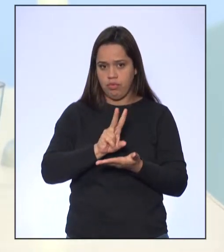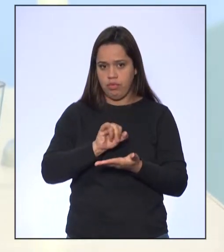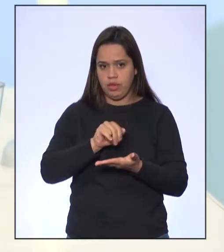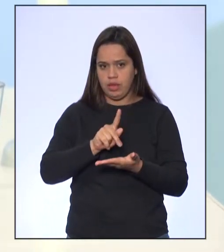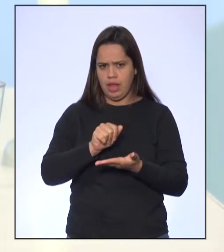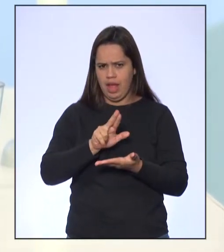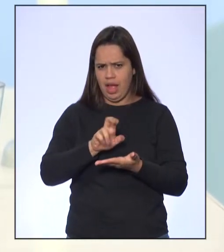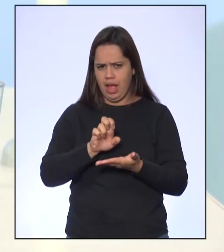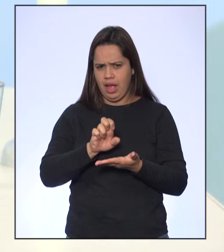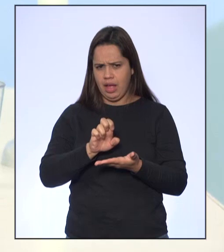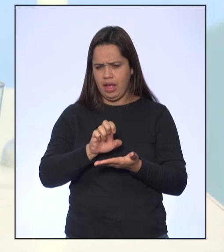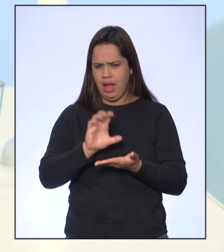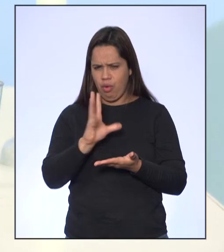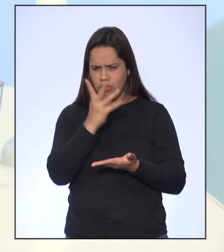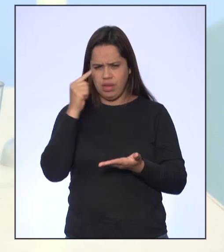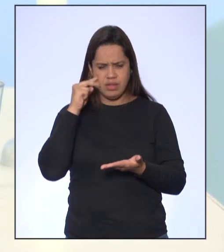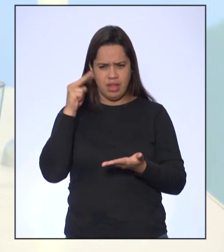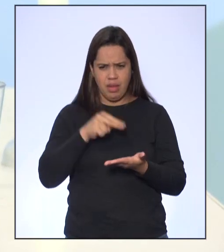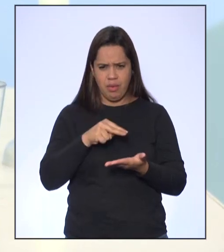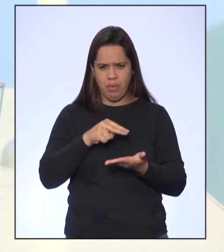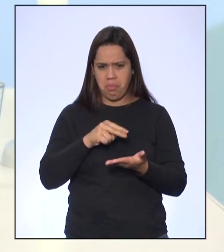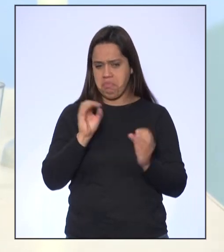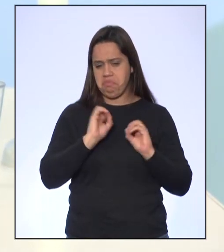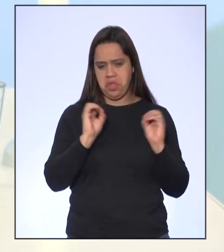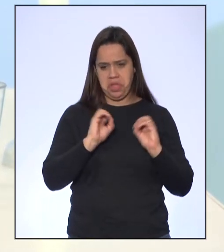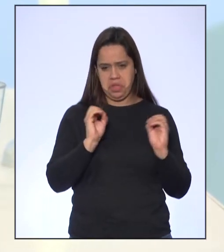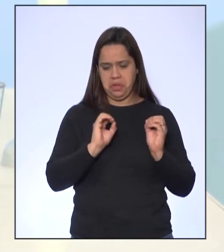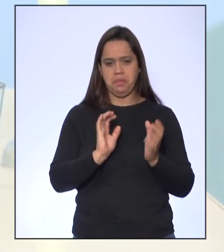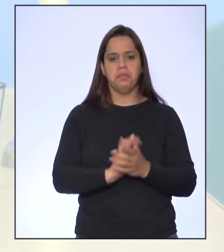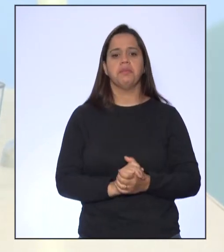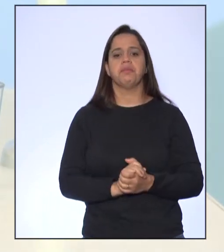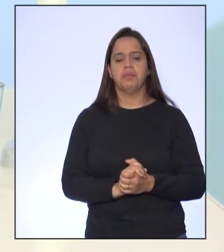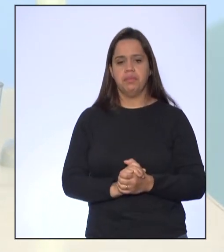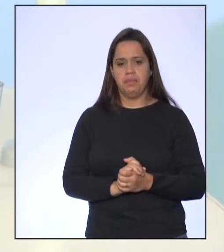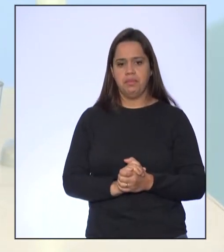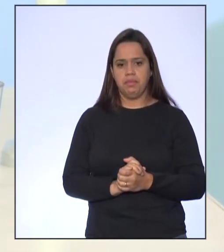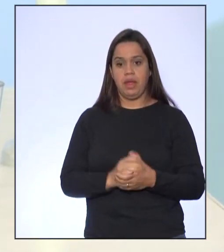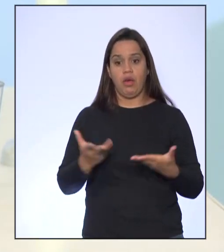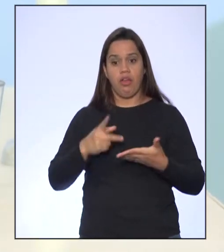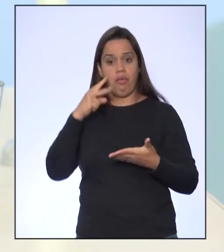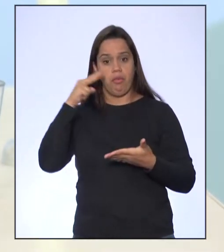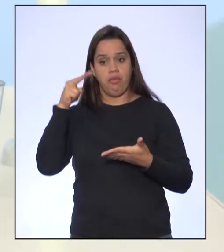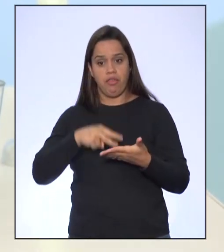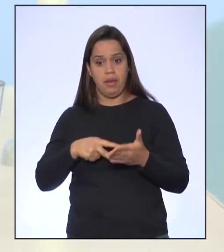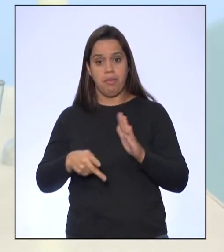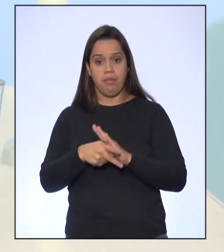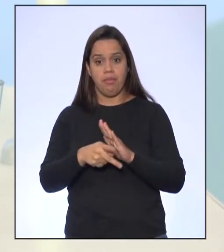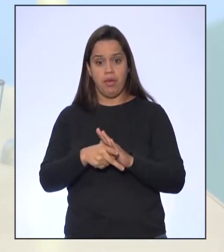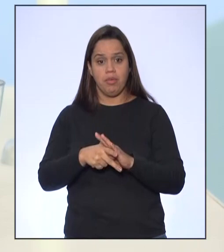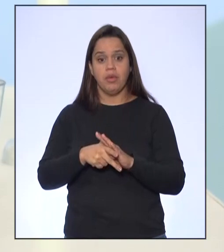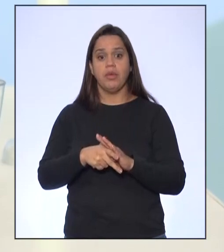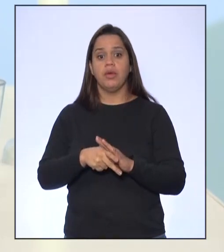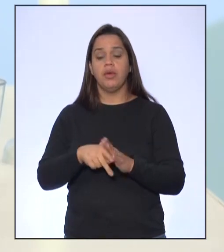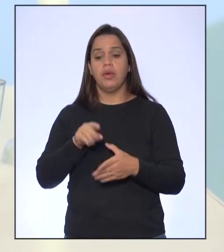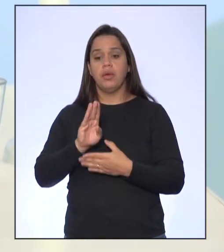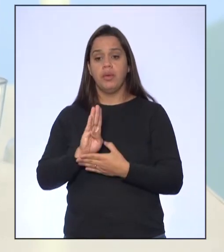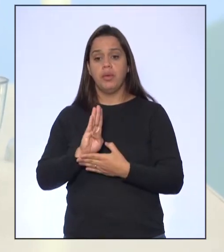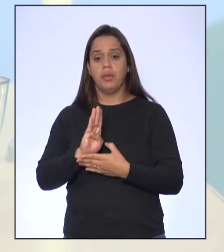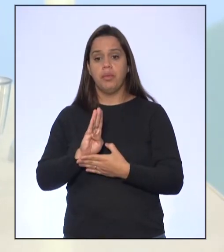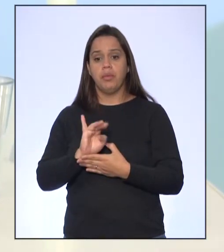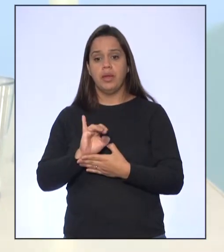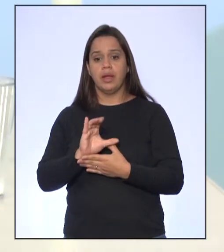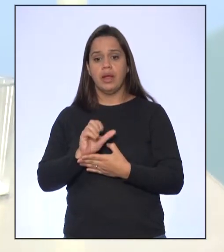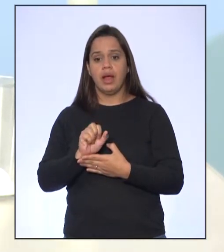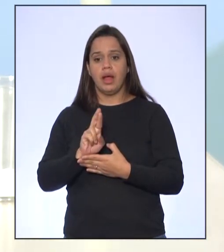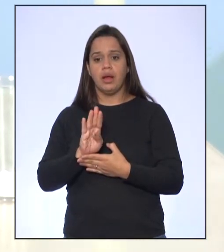Aconteceu alguma coisa? Não aconteceu nada. Nada, só vinagre. Vamos agora para o bicarbonato. Só que essa manobra aqui tem que ser